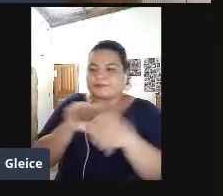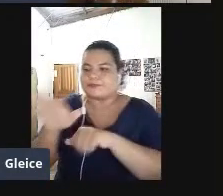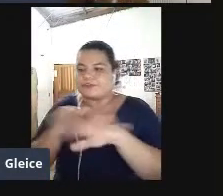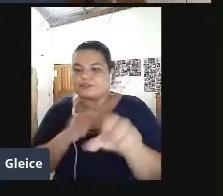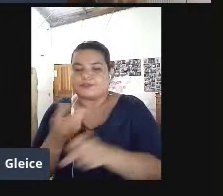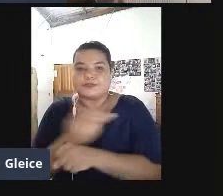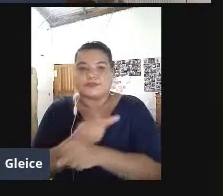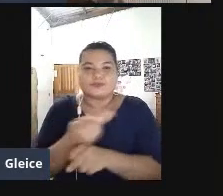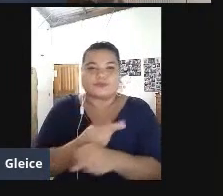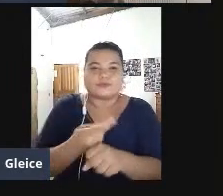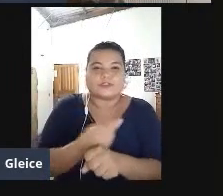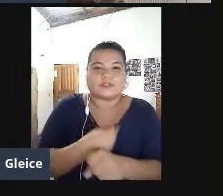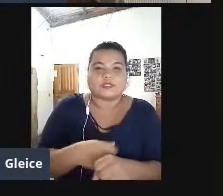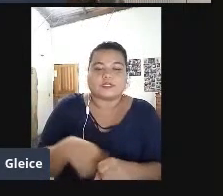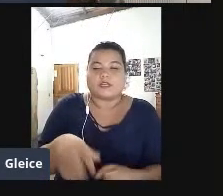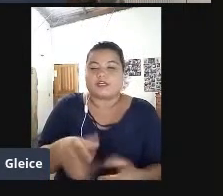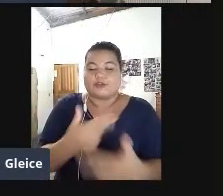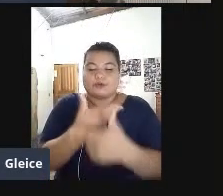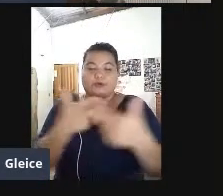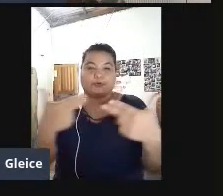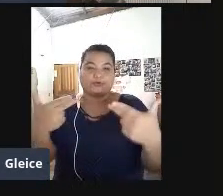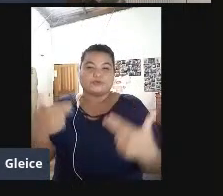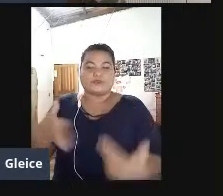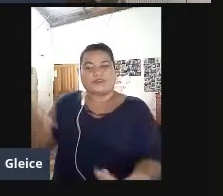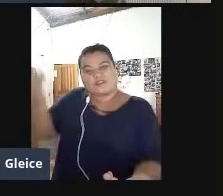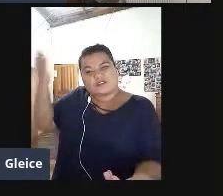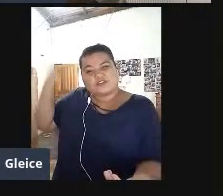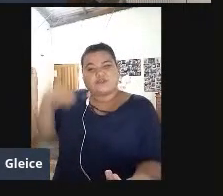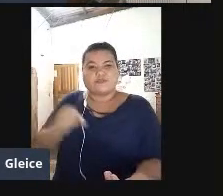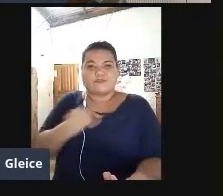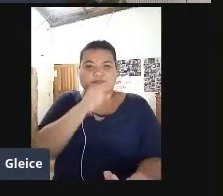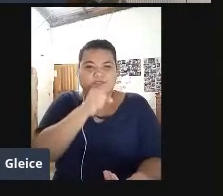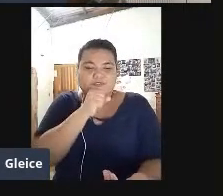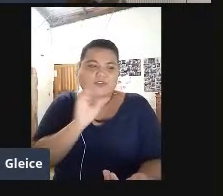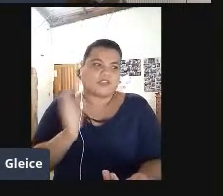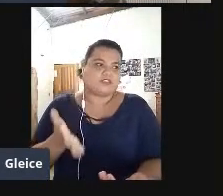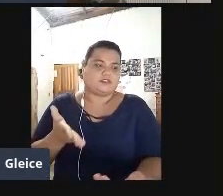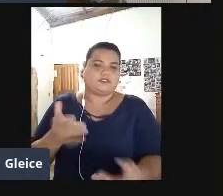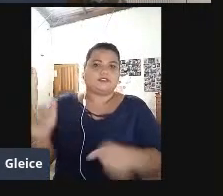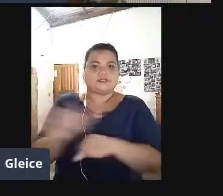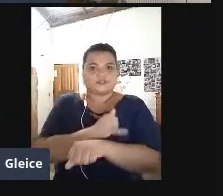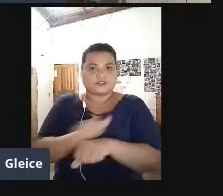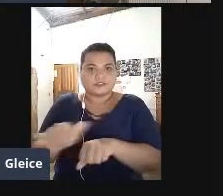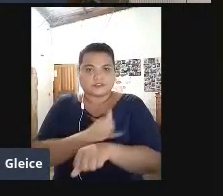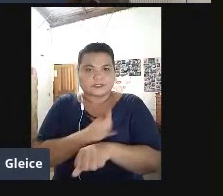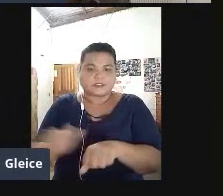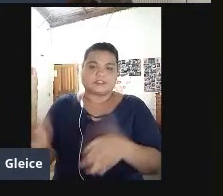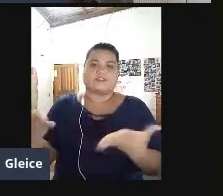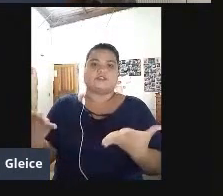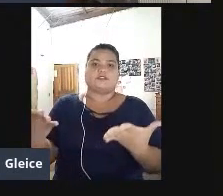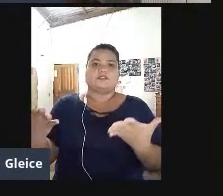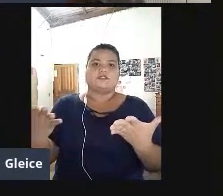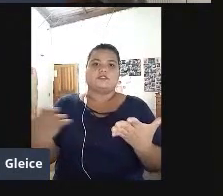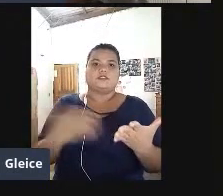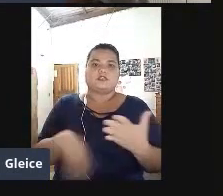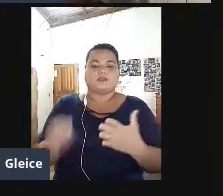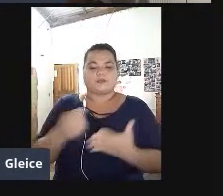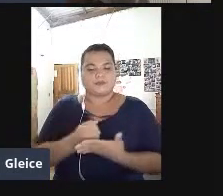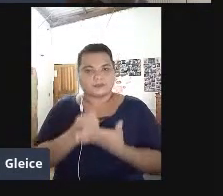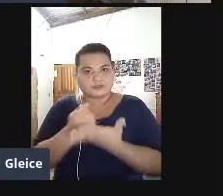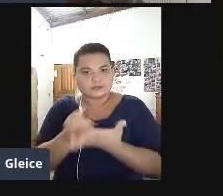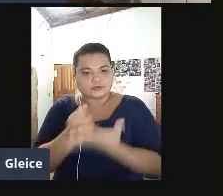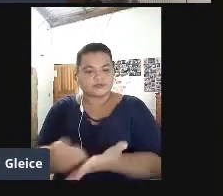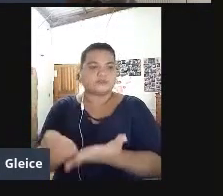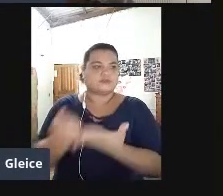utilizava desde a época da minha residência. E algumas estratégias, por exemplo, essa é uma bomba de infusão super antiga. A bomba de infusão é extremamente